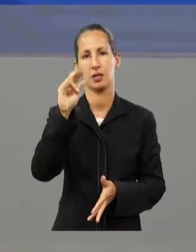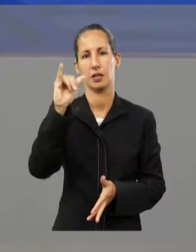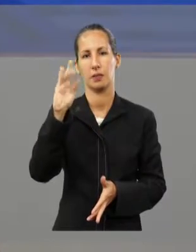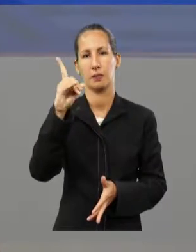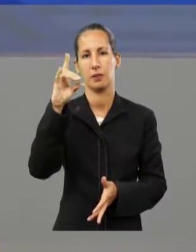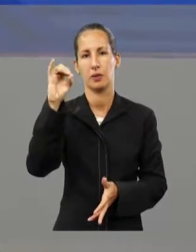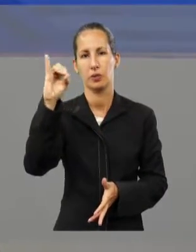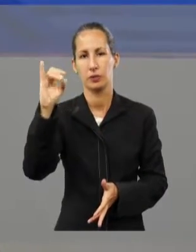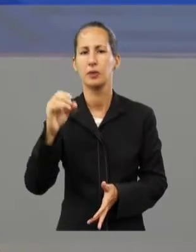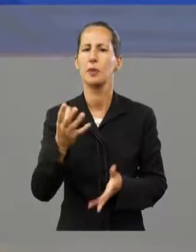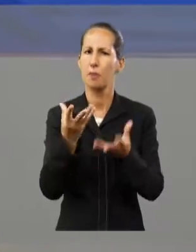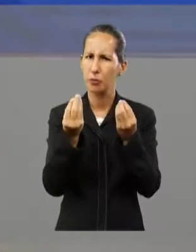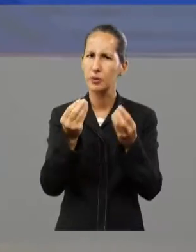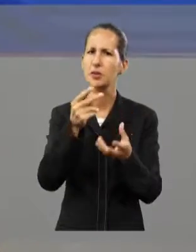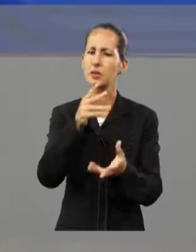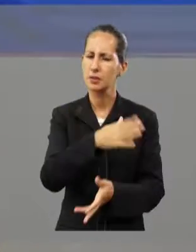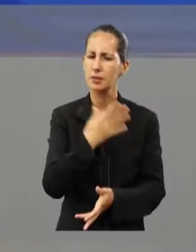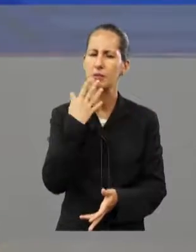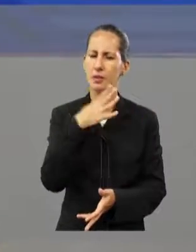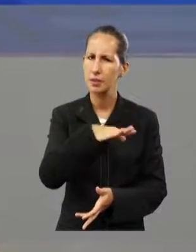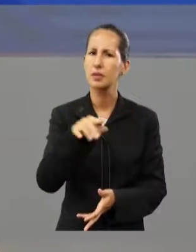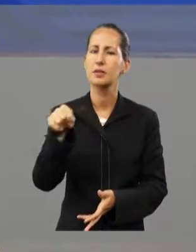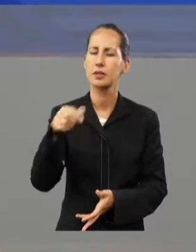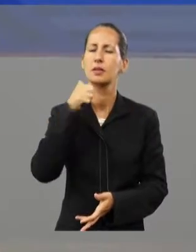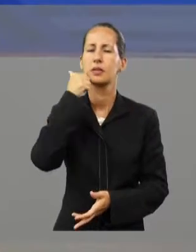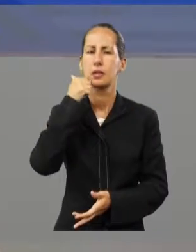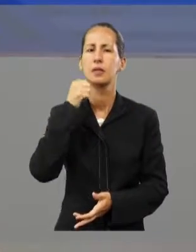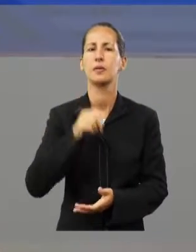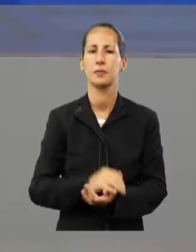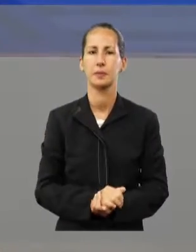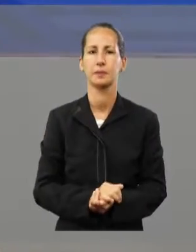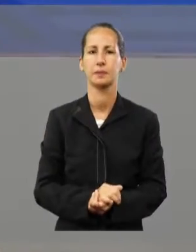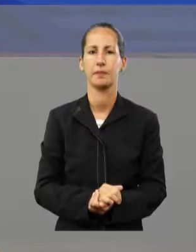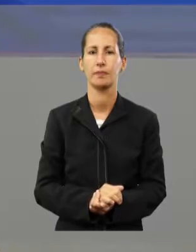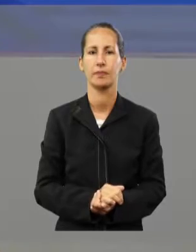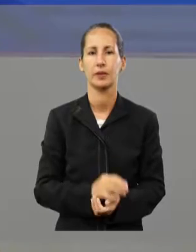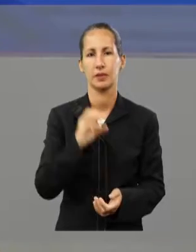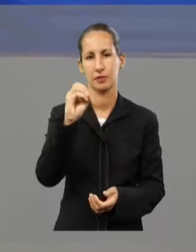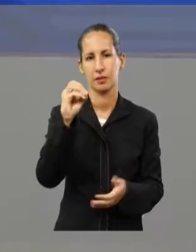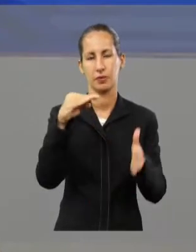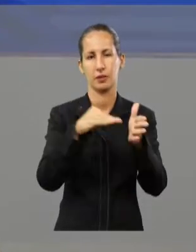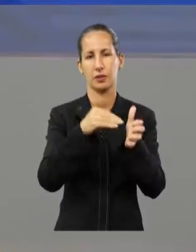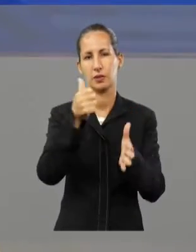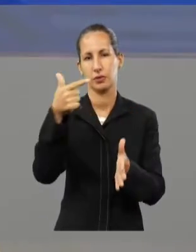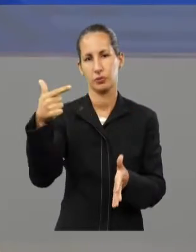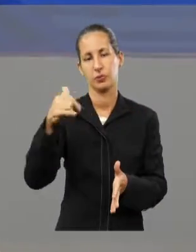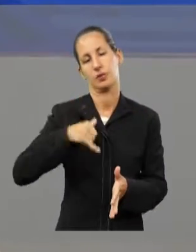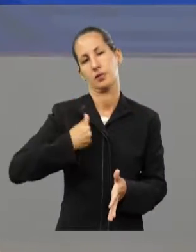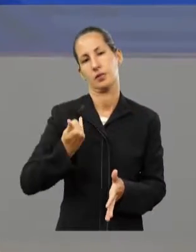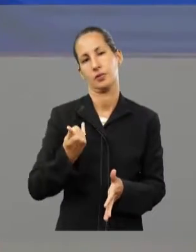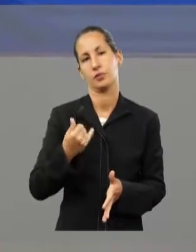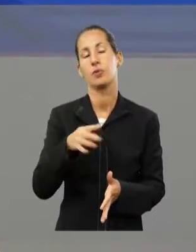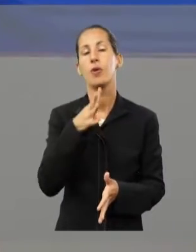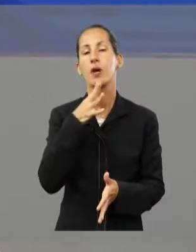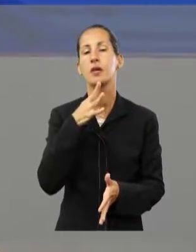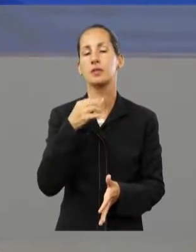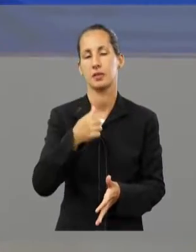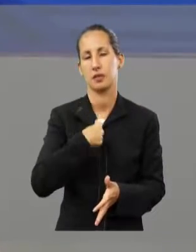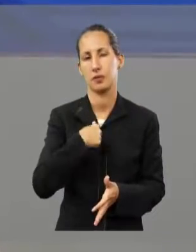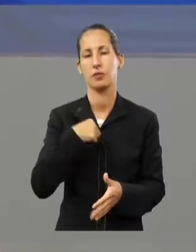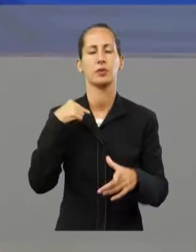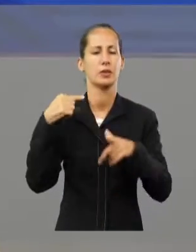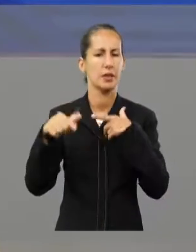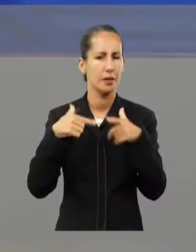Tem muitas crianças, tem Natal? Tem. Muita criança. De 0 a 12 anos, conhece Dagô. Que eu